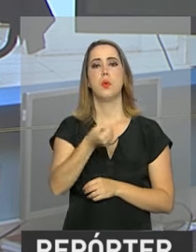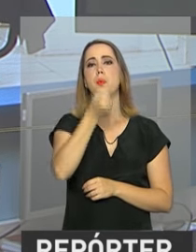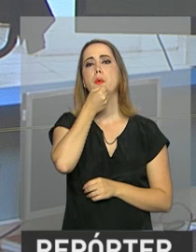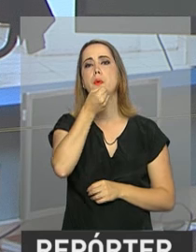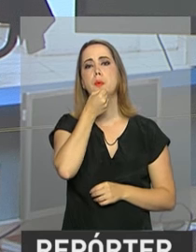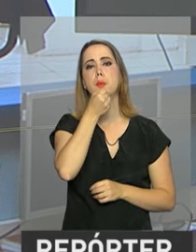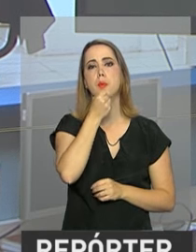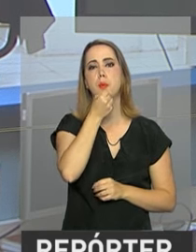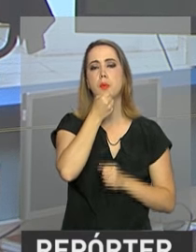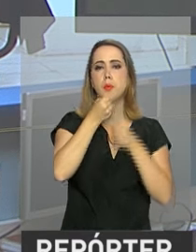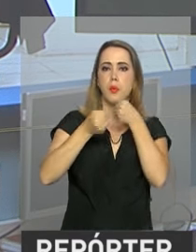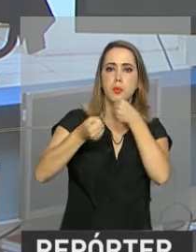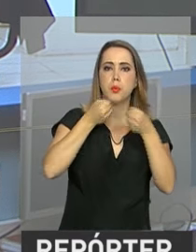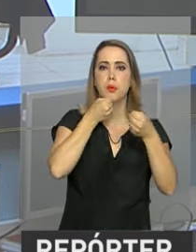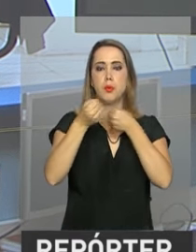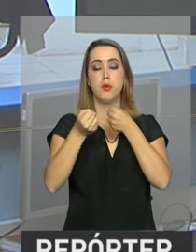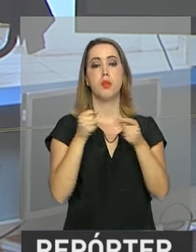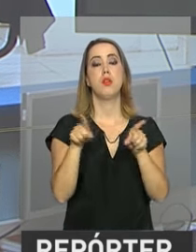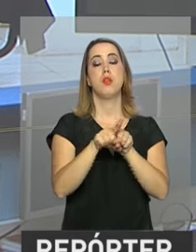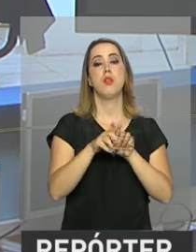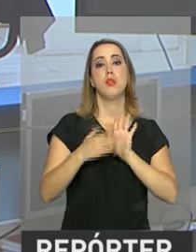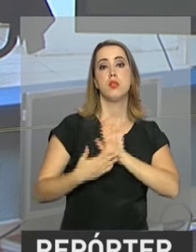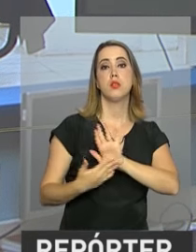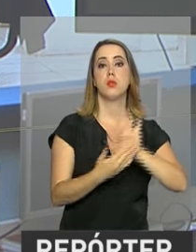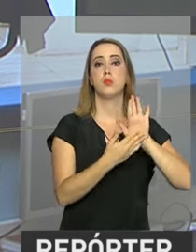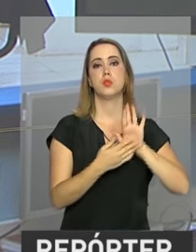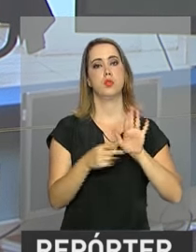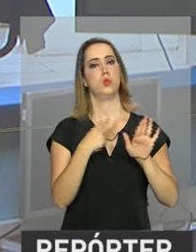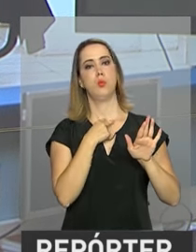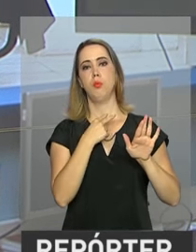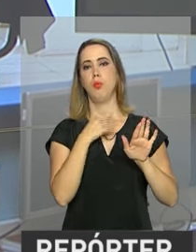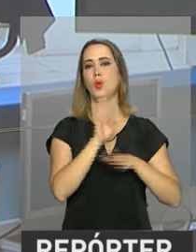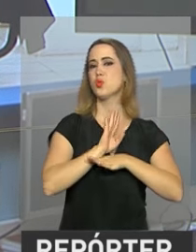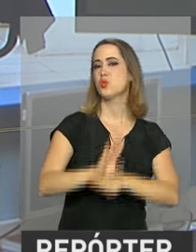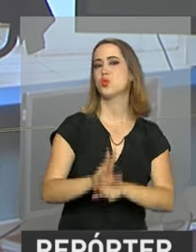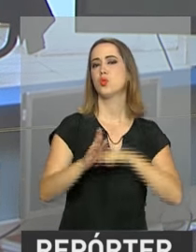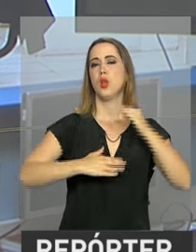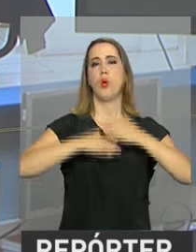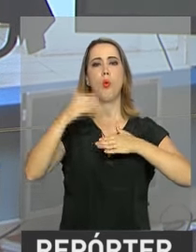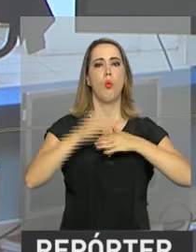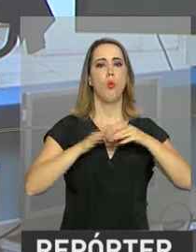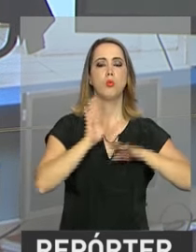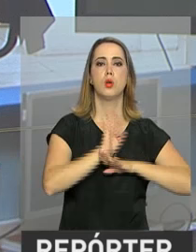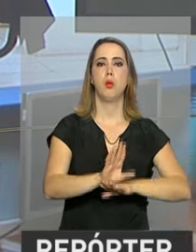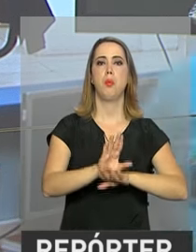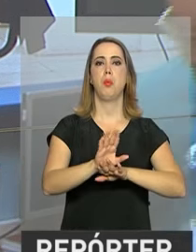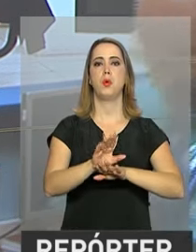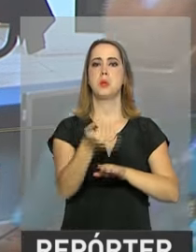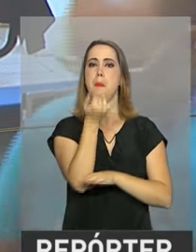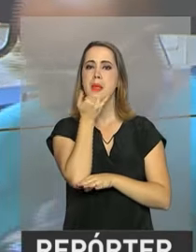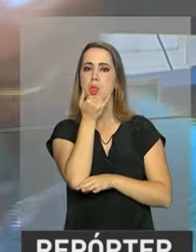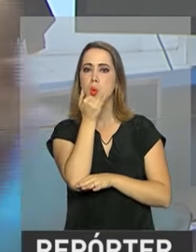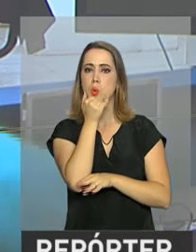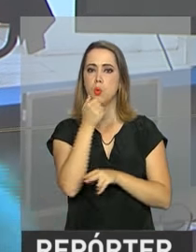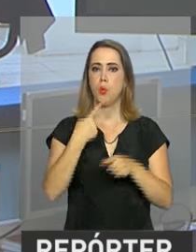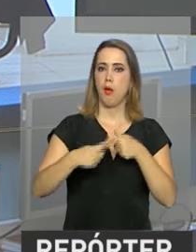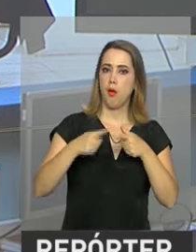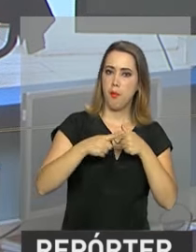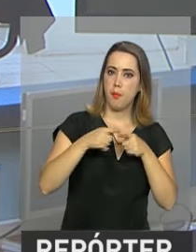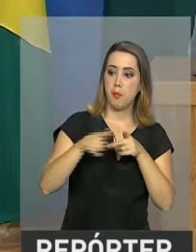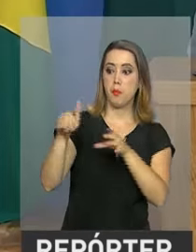uma entrevista coletiva em que afirmaram que não vão apoiar qualquer tipo de medida que possa anistiar crimes